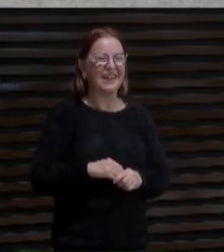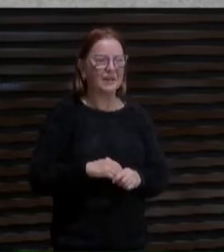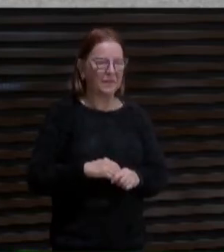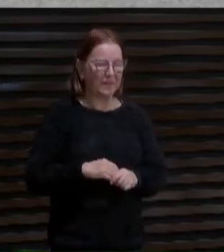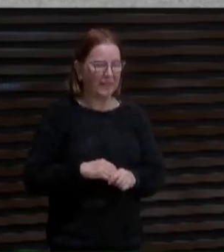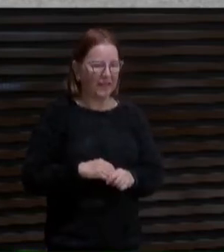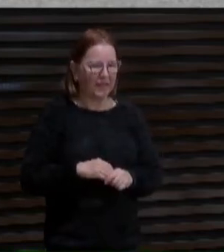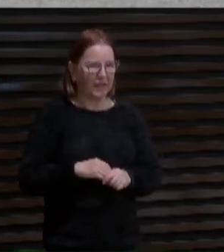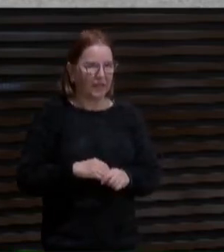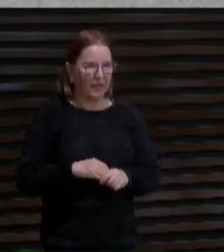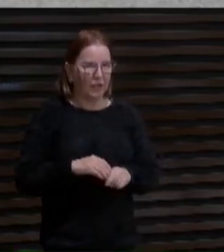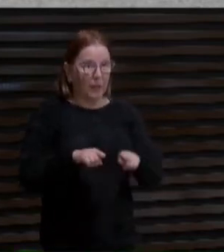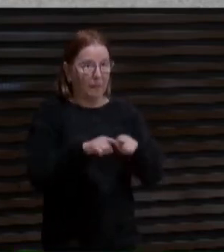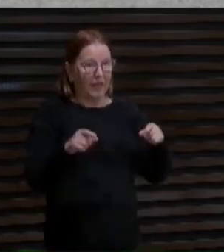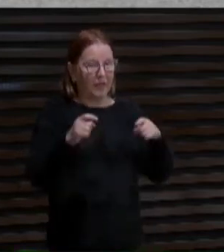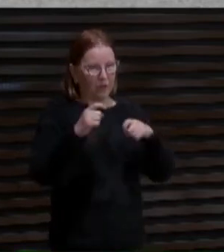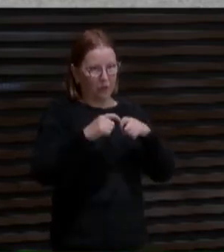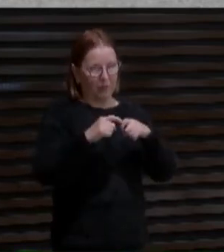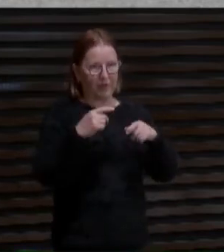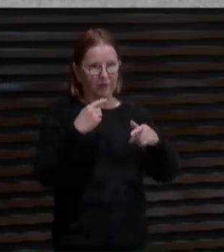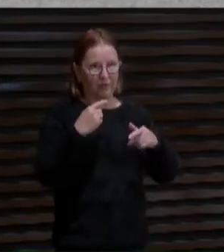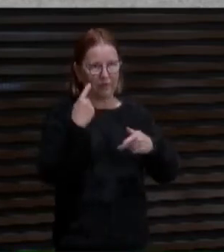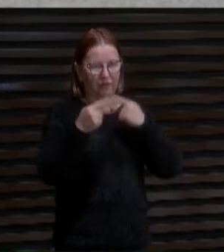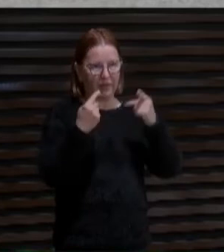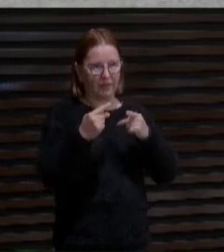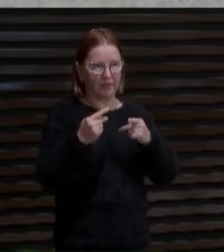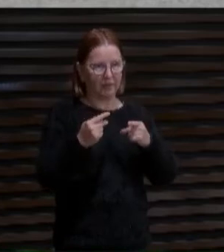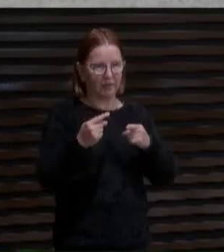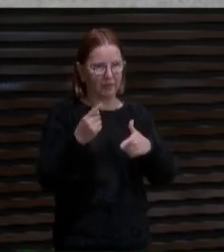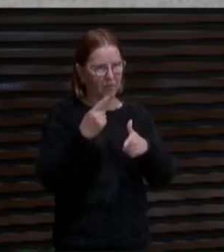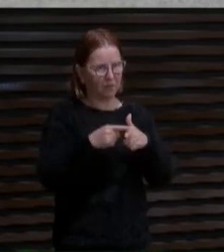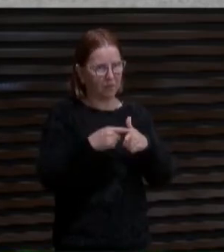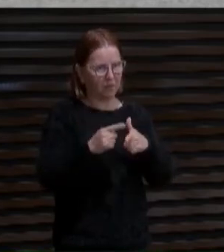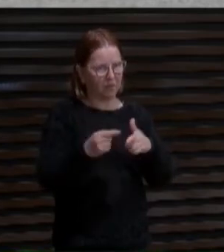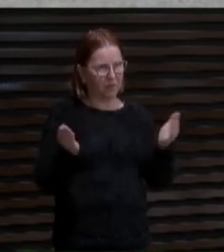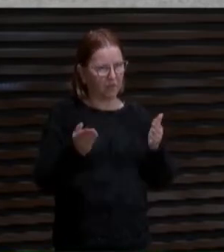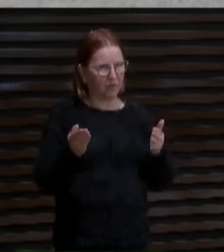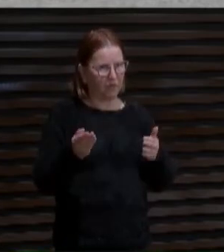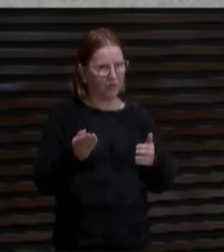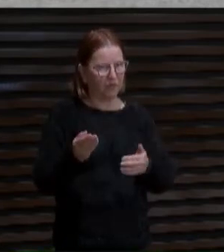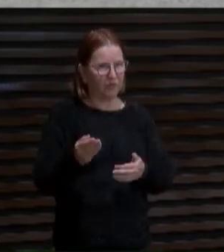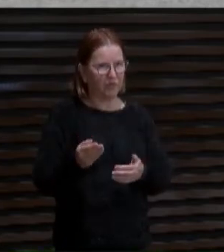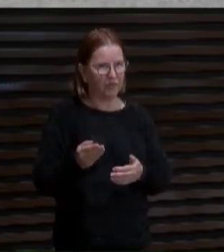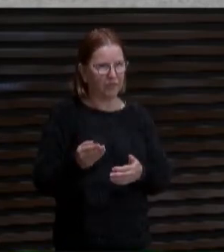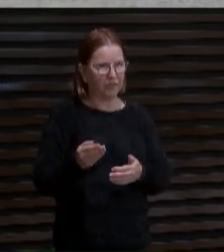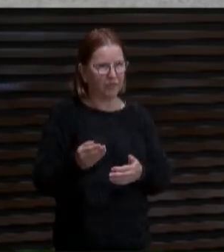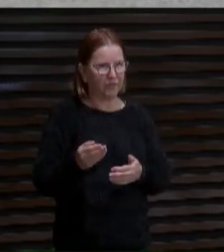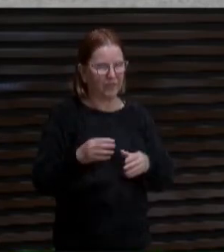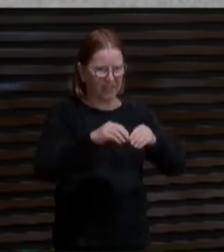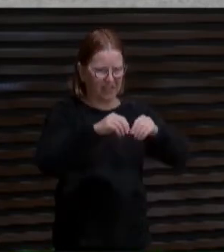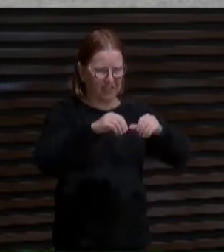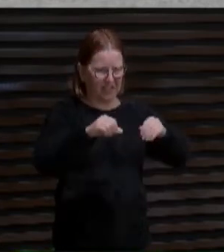tava falando problema Hoje é a farinha é o glúten é